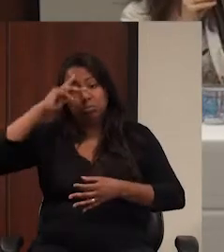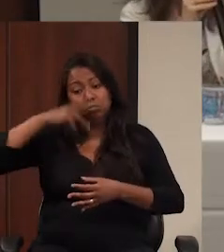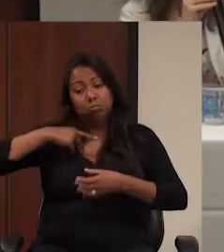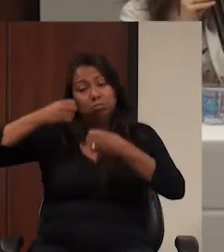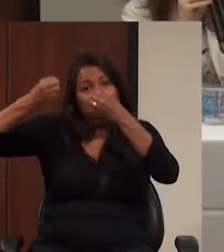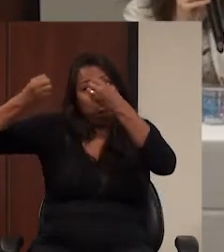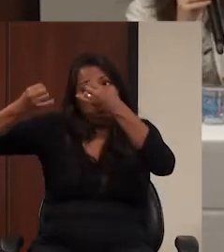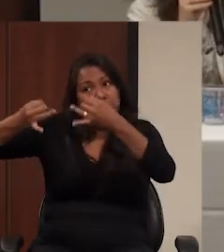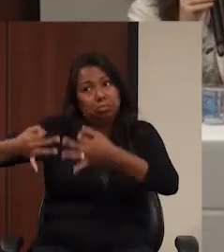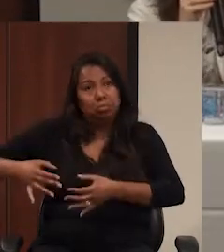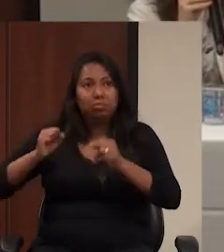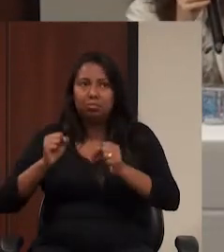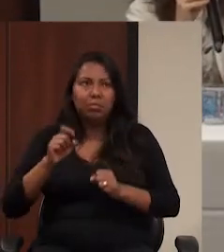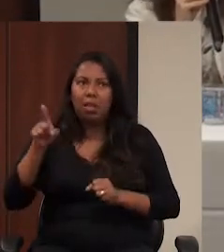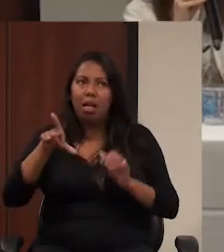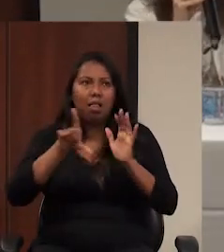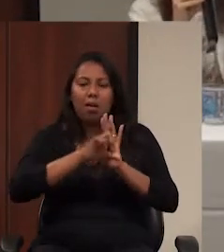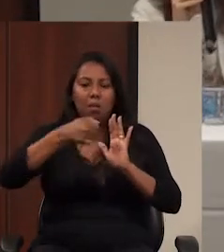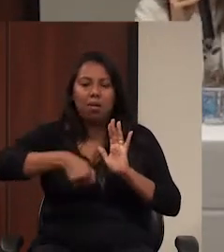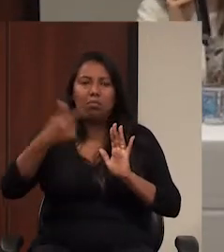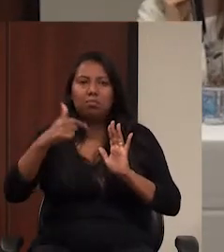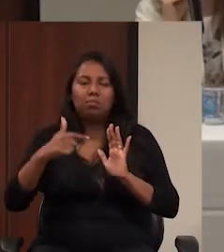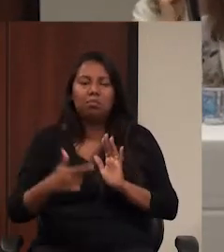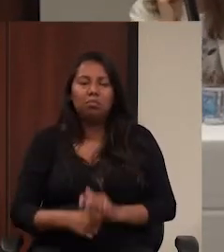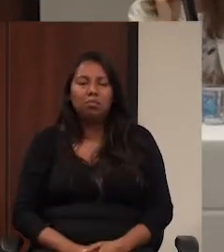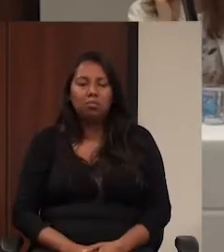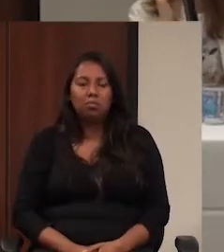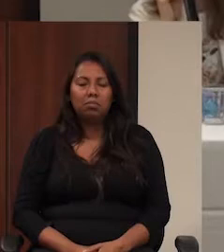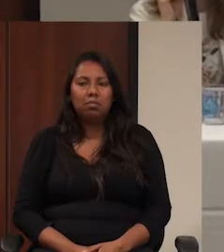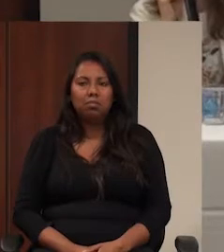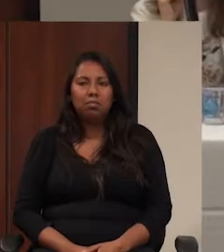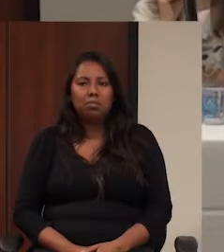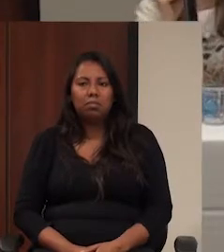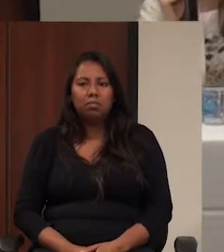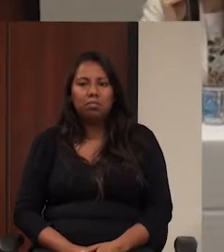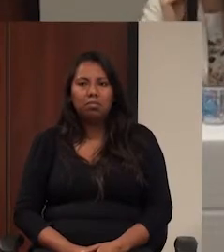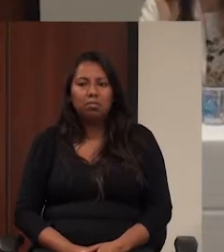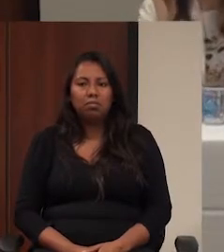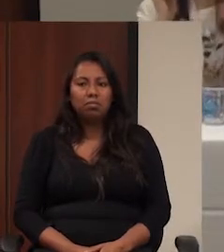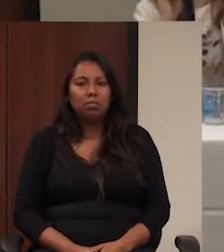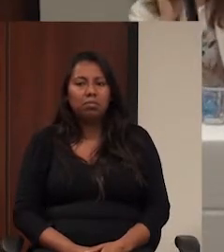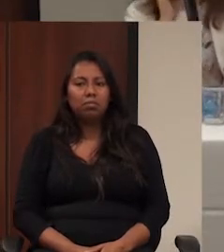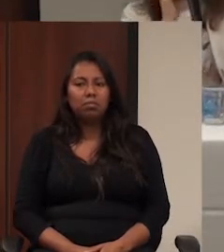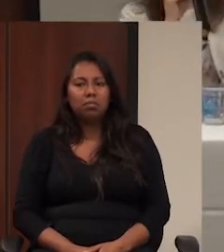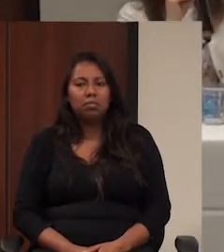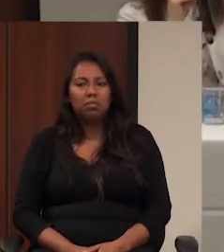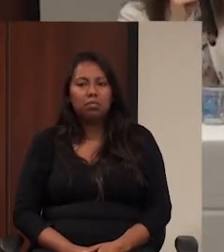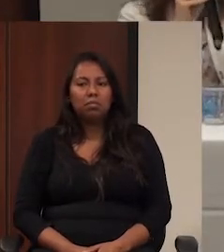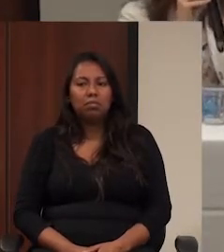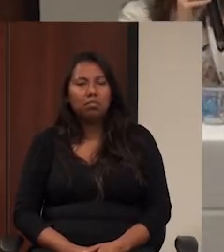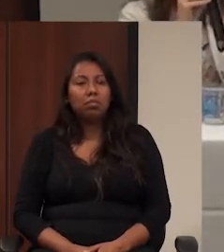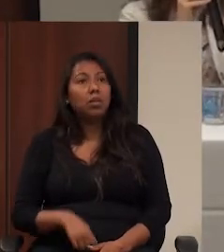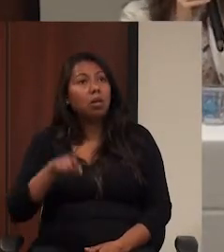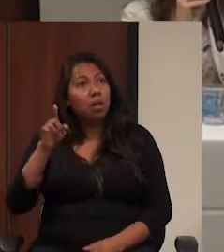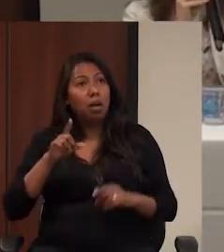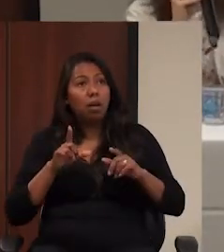obriga que ela seja ouvida em juízo. Isso é complicado. Não rejeita o princípio do melhor interesse. Então, em Israel, eles